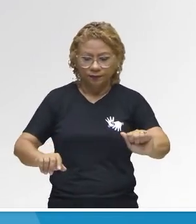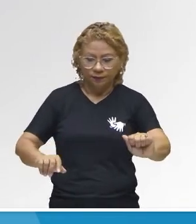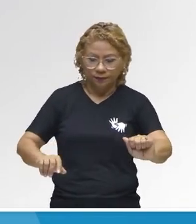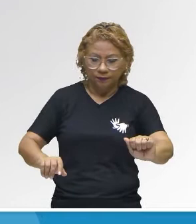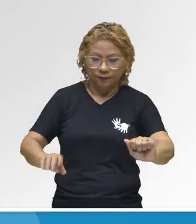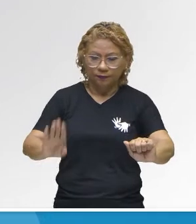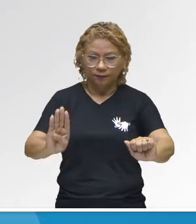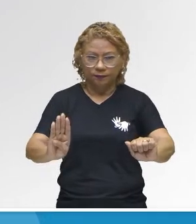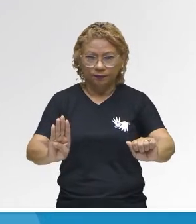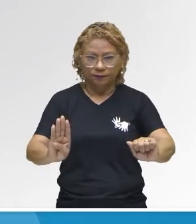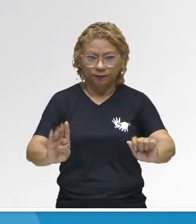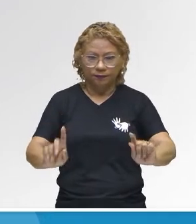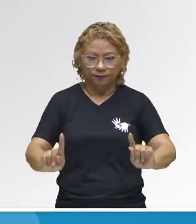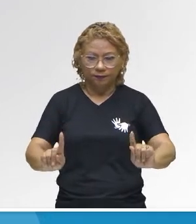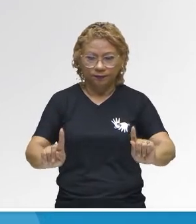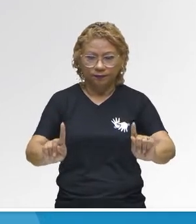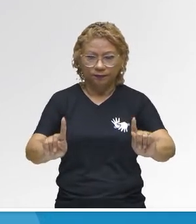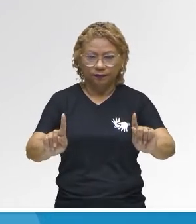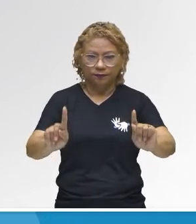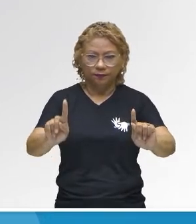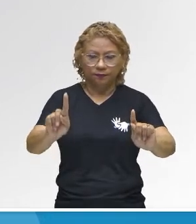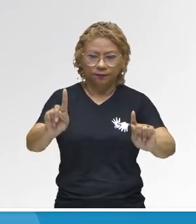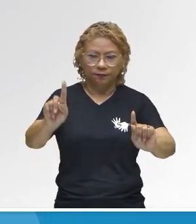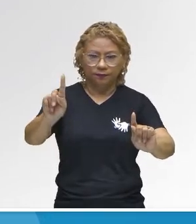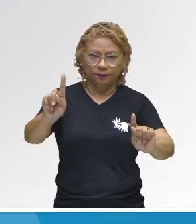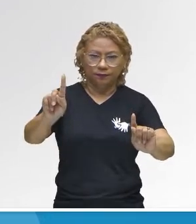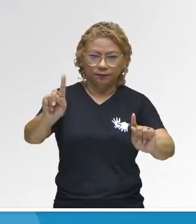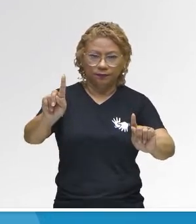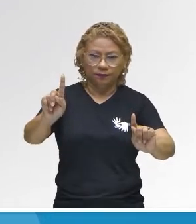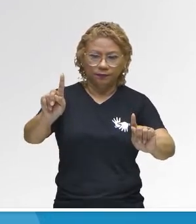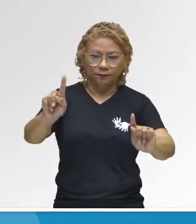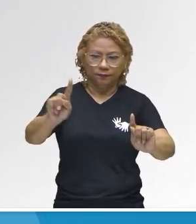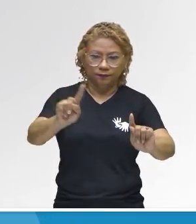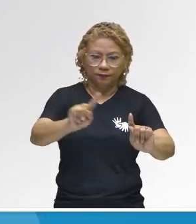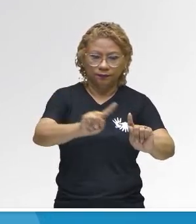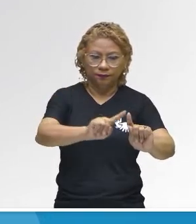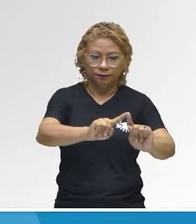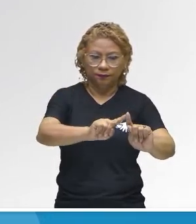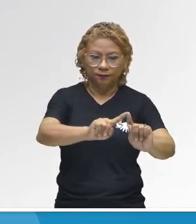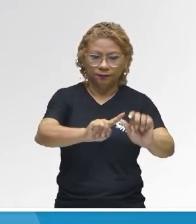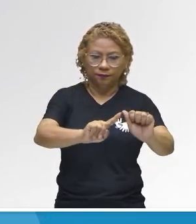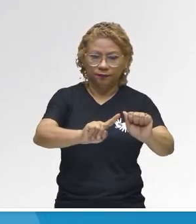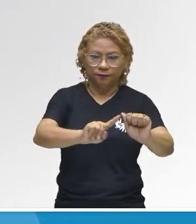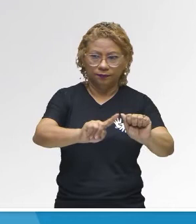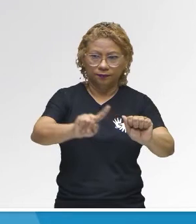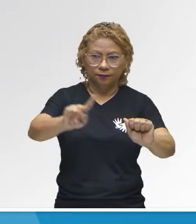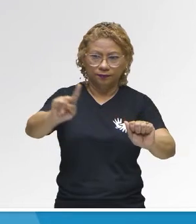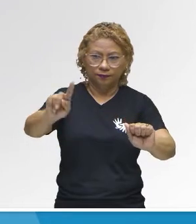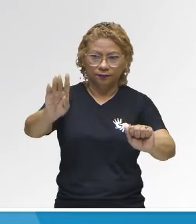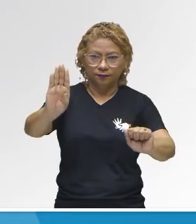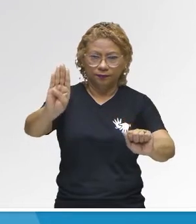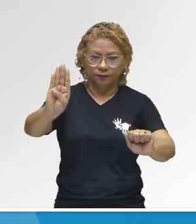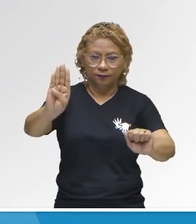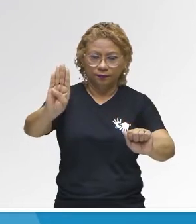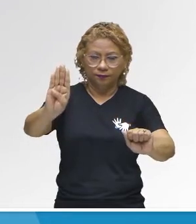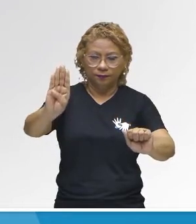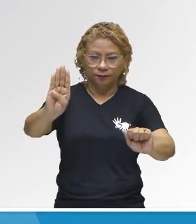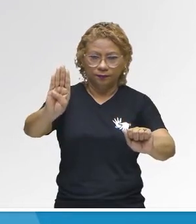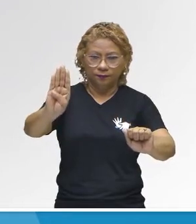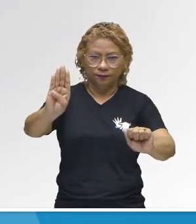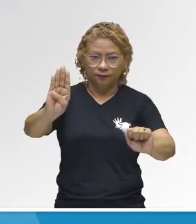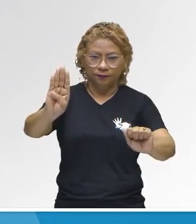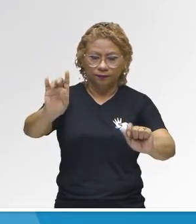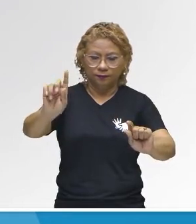projetando nesse plano alfa, aqui está o meu plano alfa, tá? De novo, esse plano alfa você pode entender como